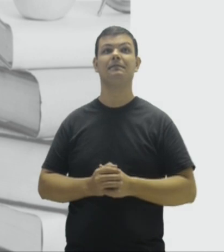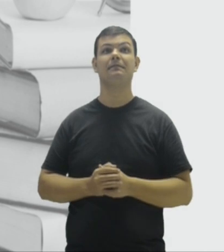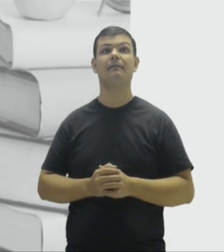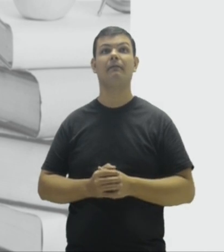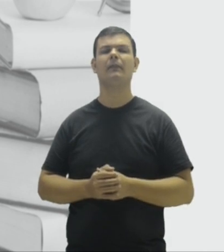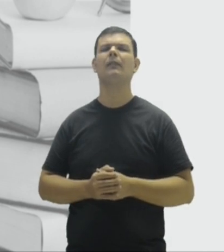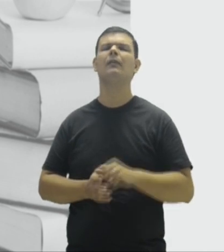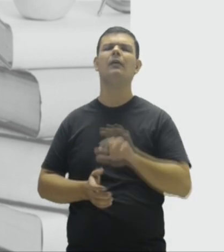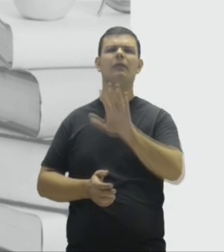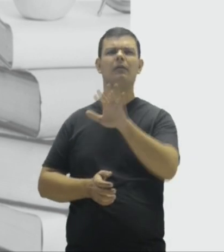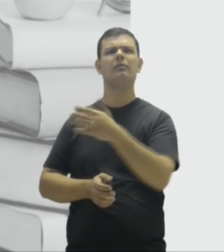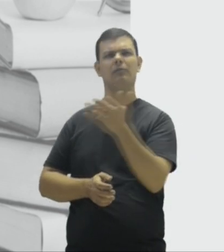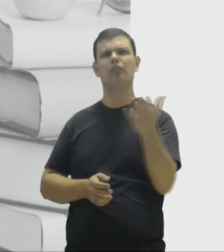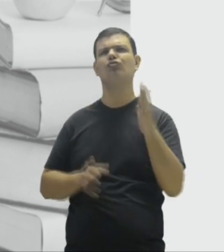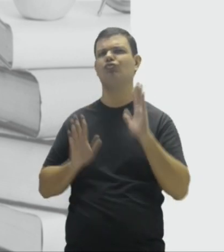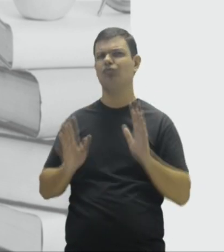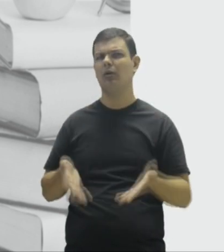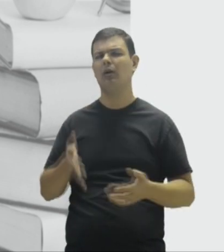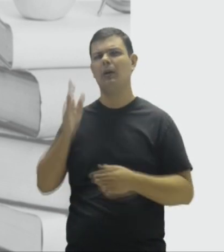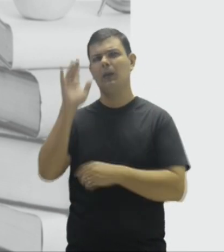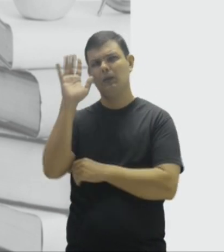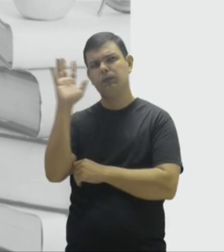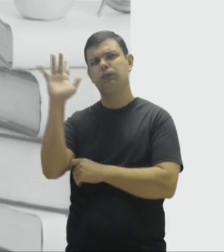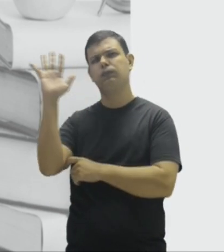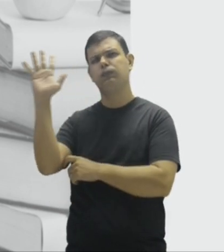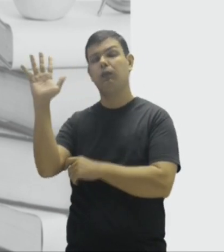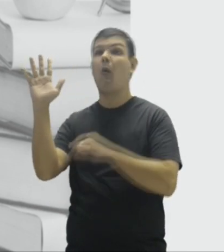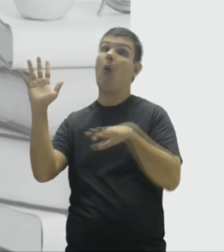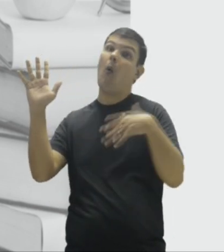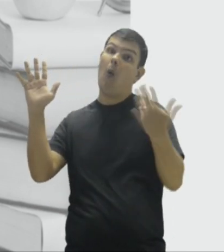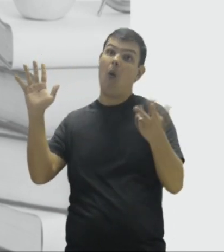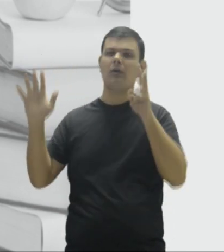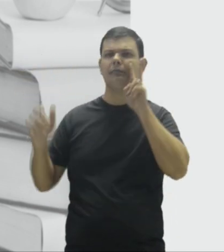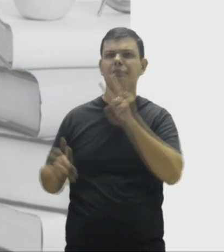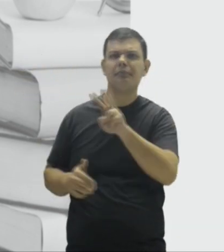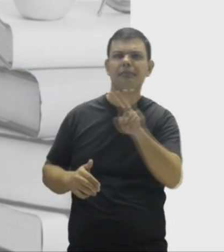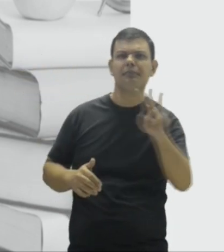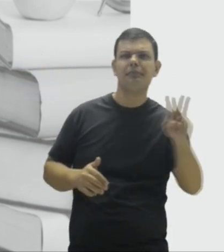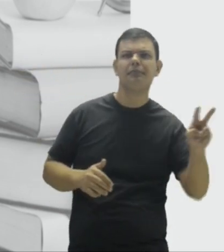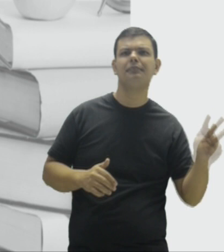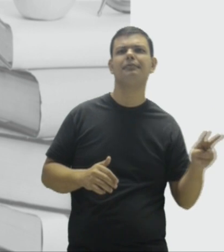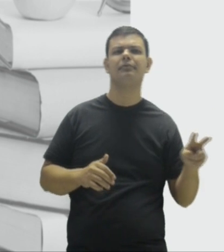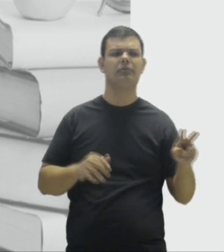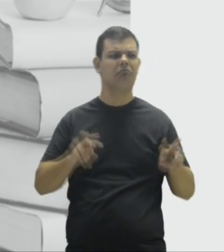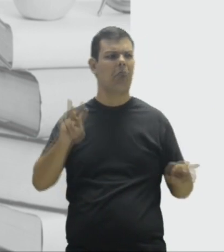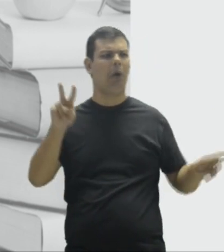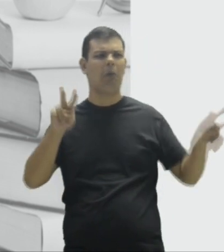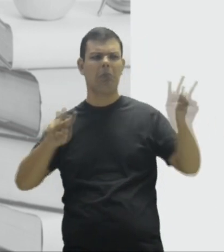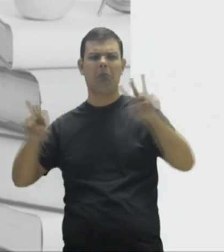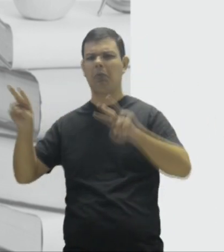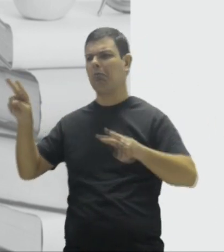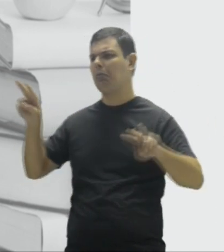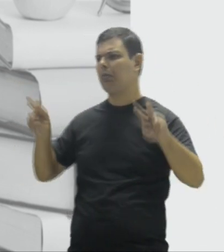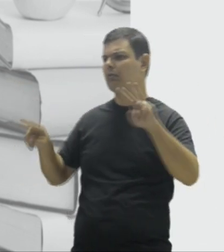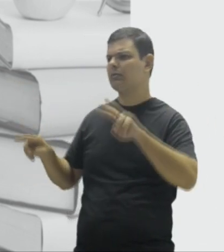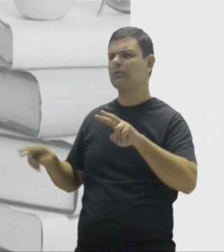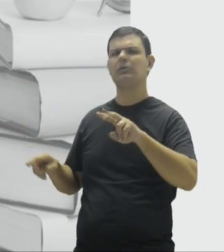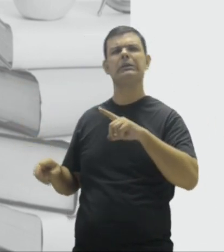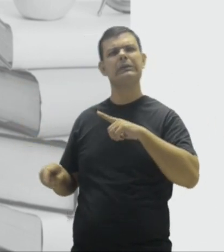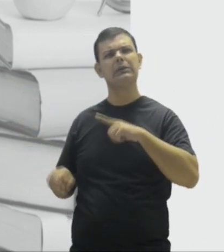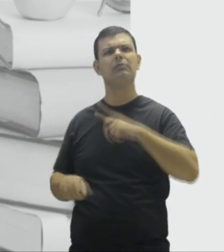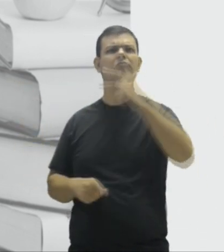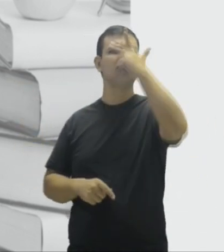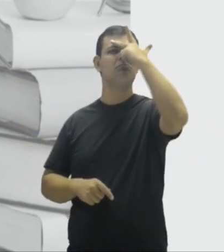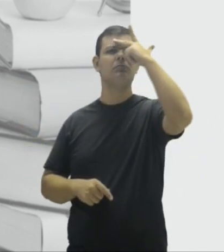já parou para pensar ou já parou para observar, que ao seu redor existem várias